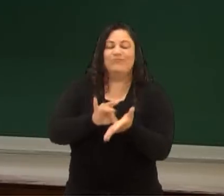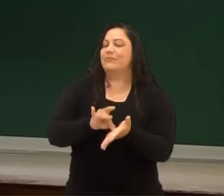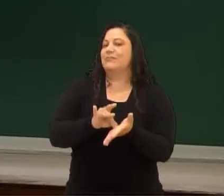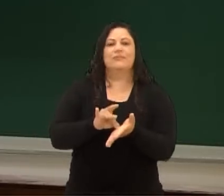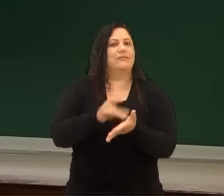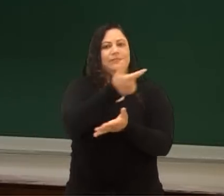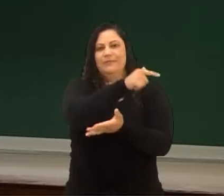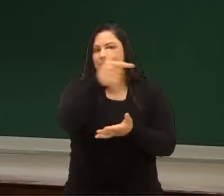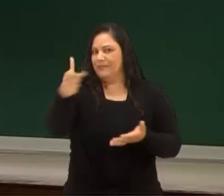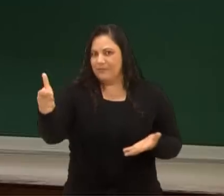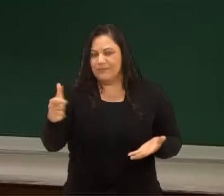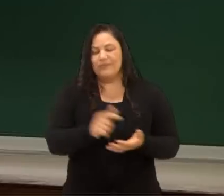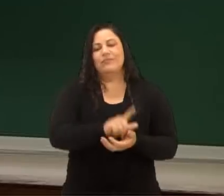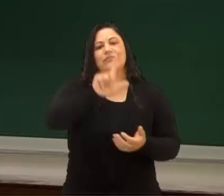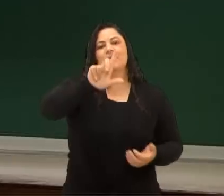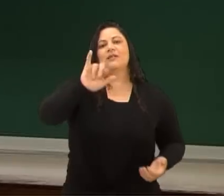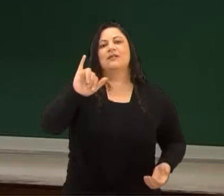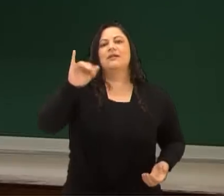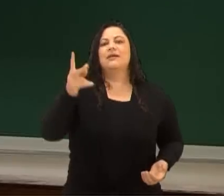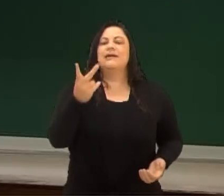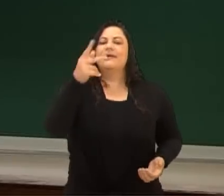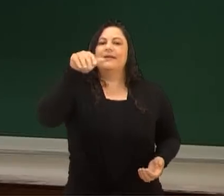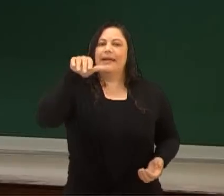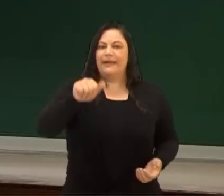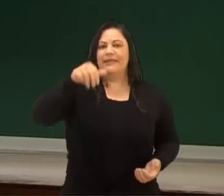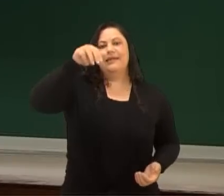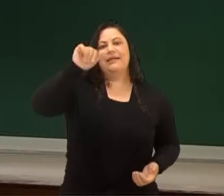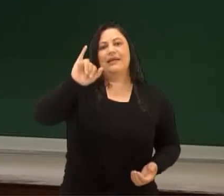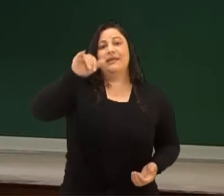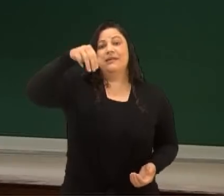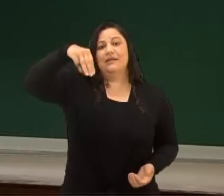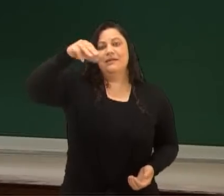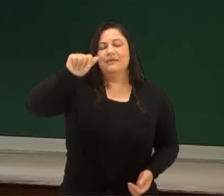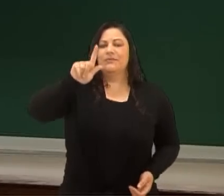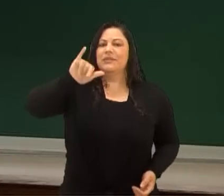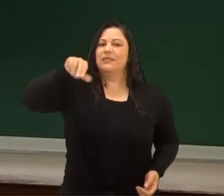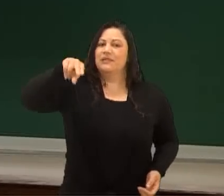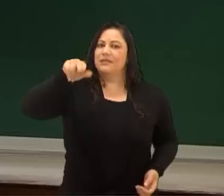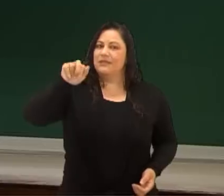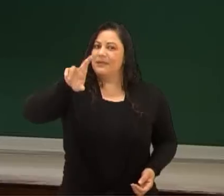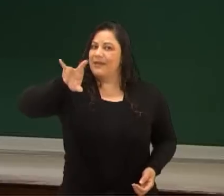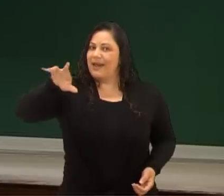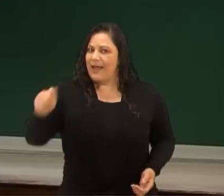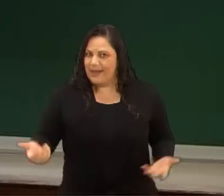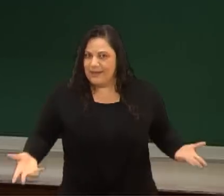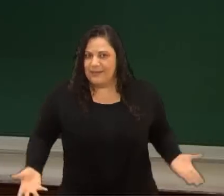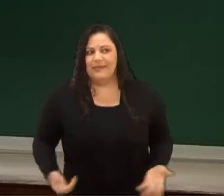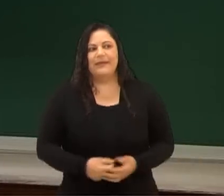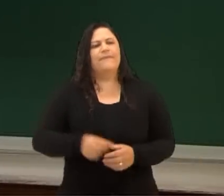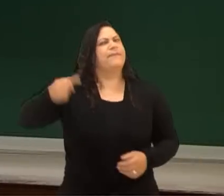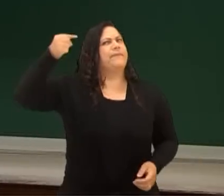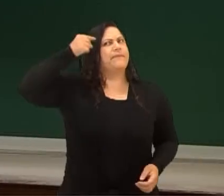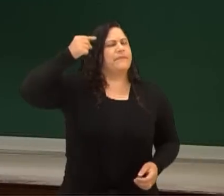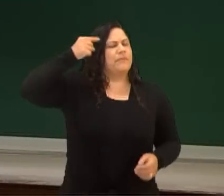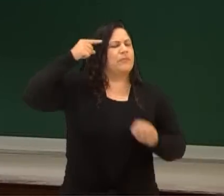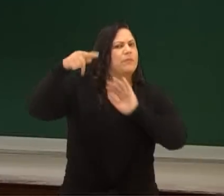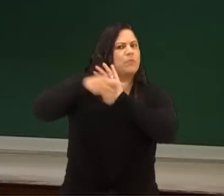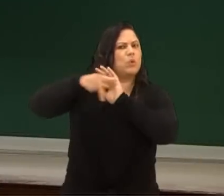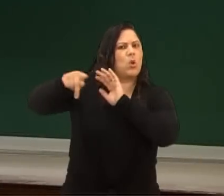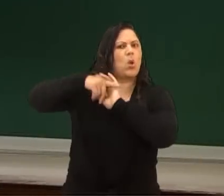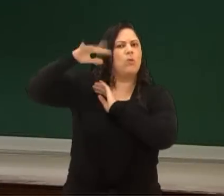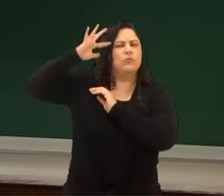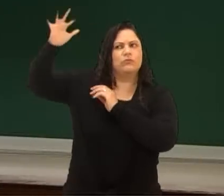existem de verdade, elas não são feitas de nenhum material como barbante, como aço, não. Elas são feitas do quê? De pensamento, porque elas